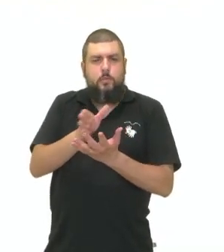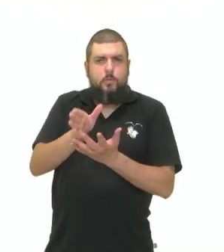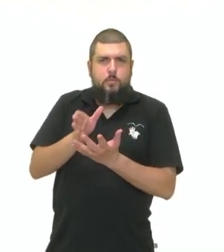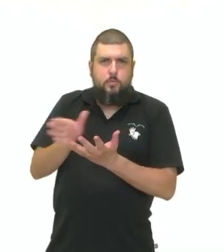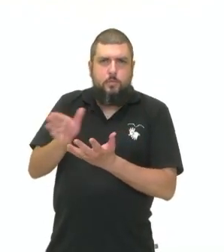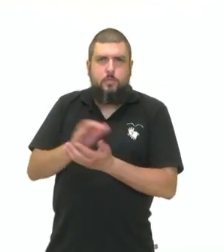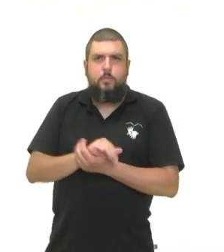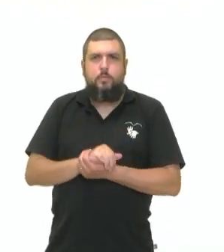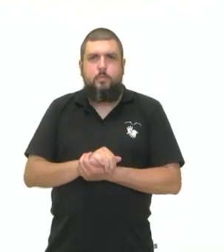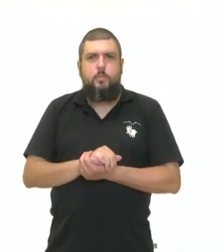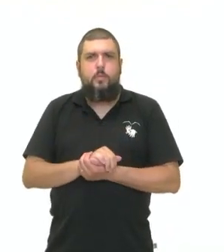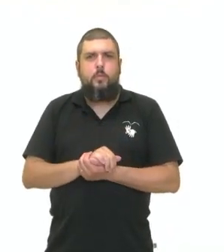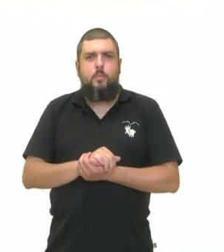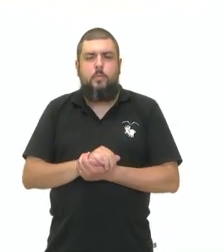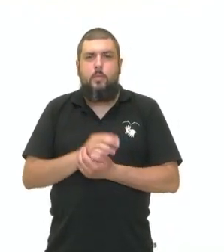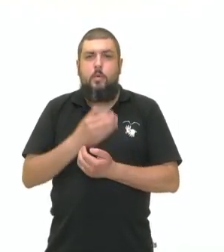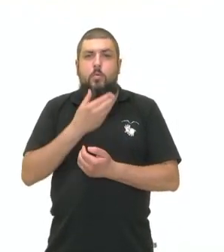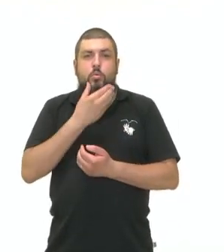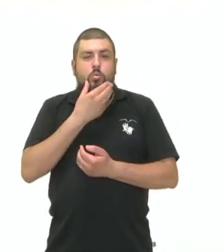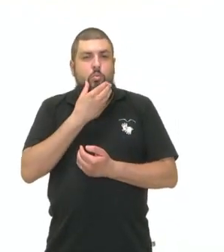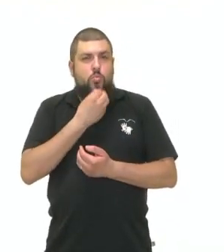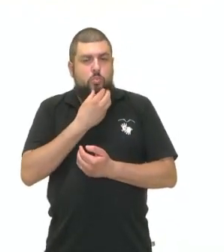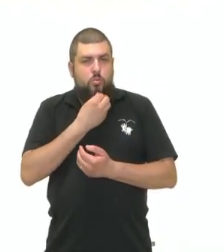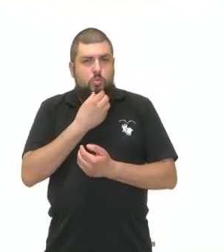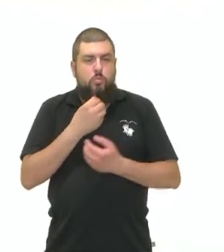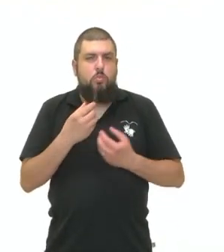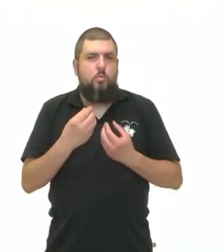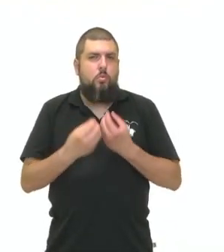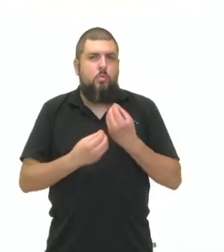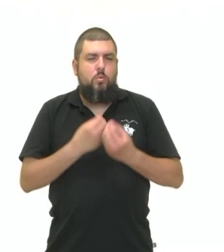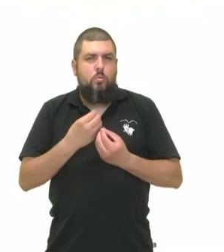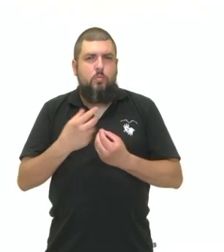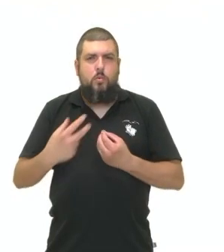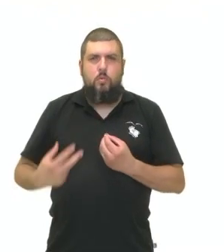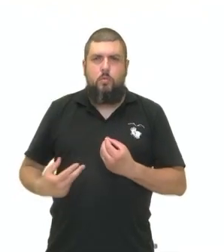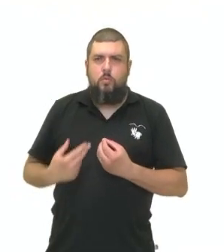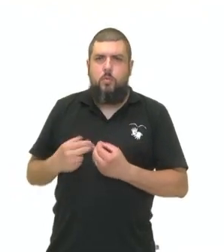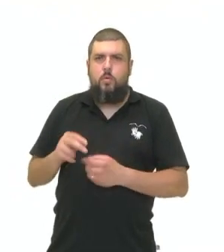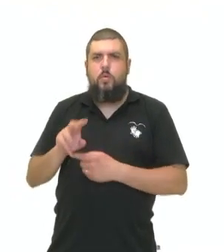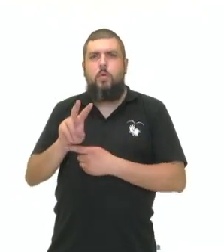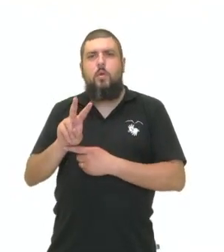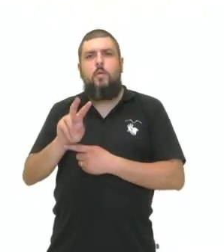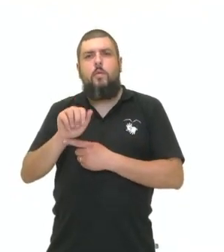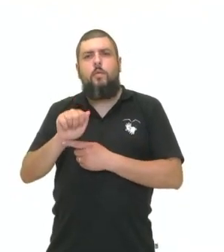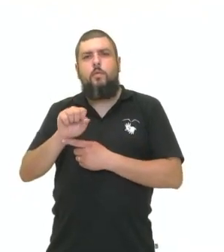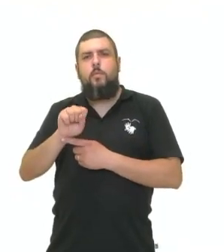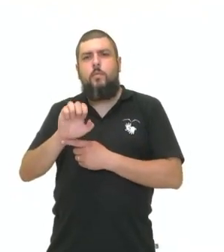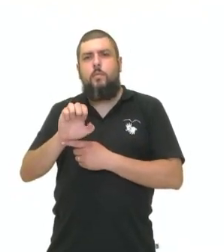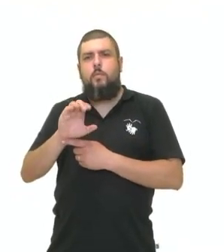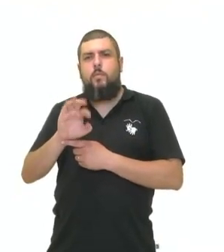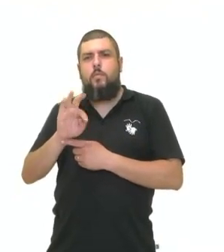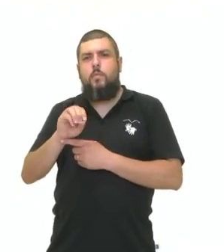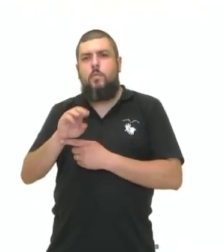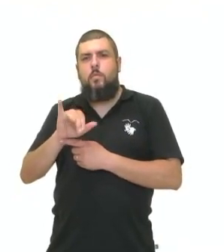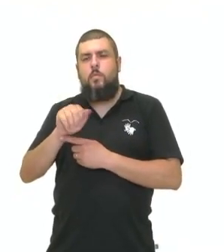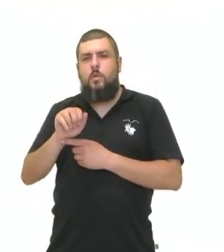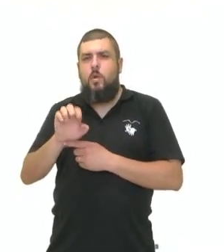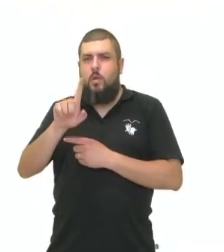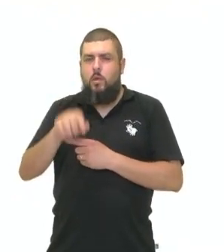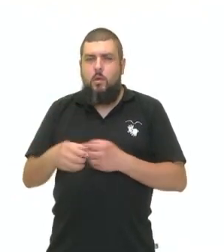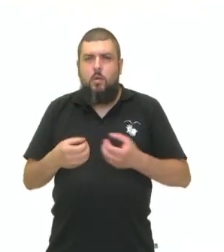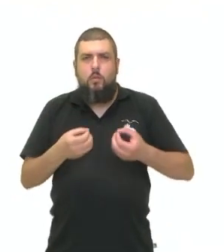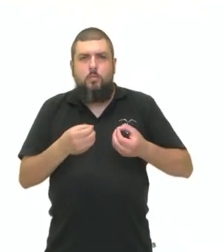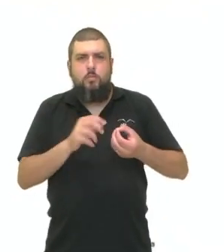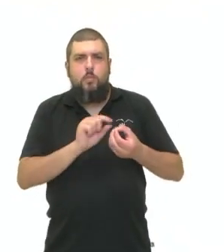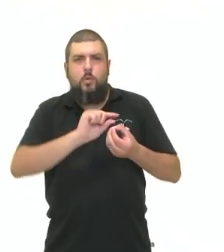reprodutivo. No homem, o método cirúrgico é chamado vasectomia, e ele consiste no corte do canal